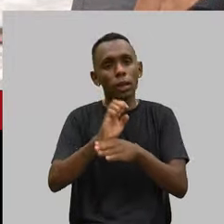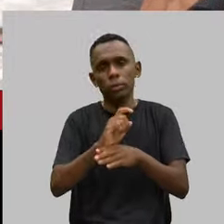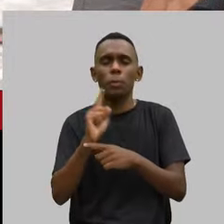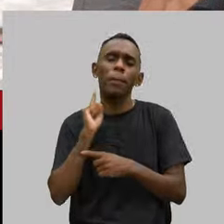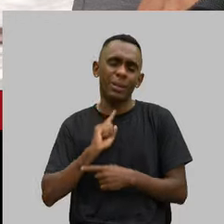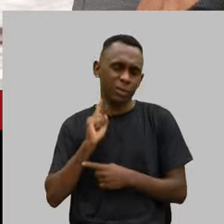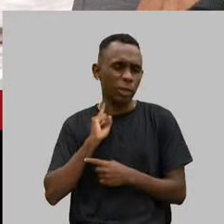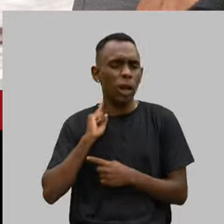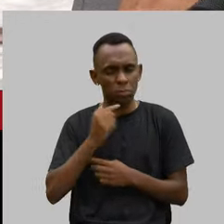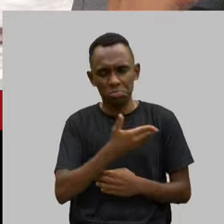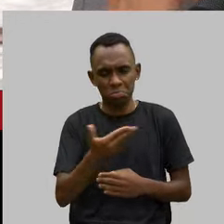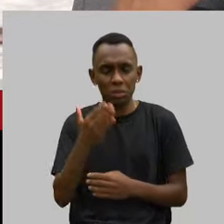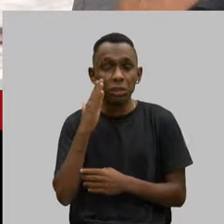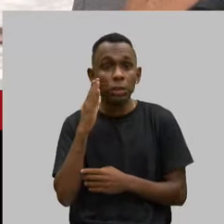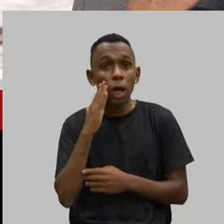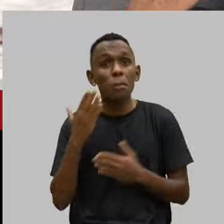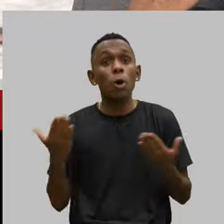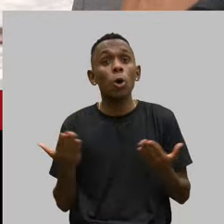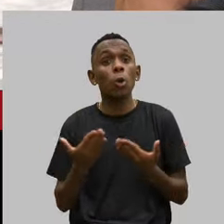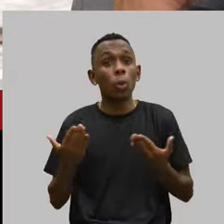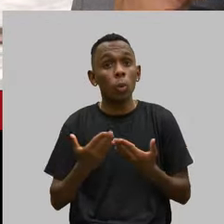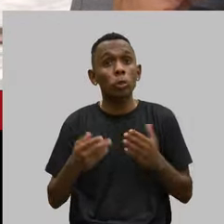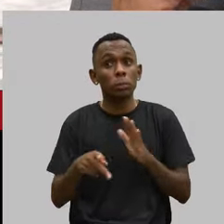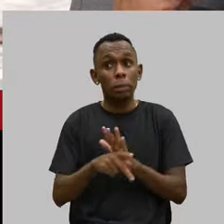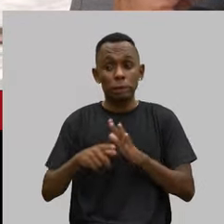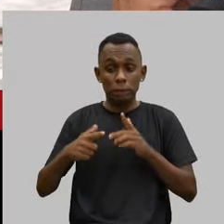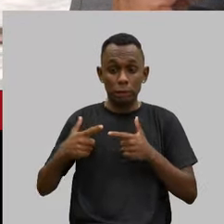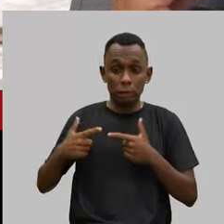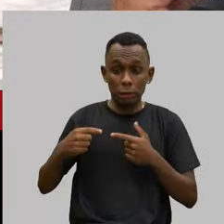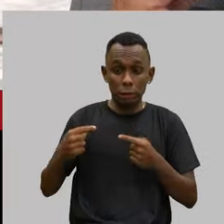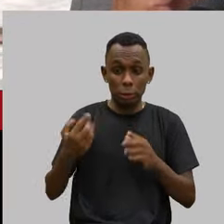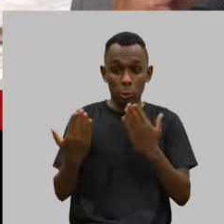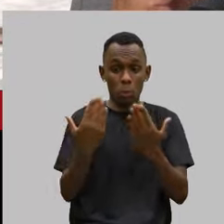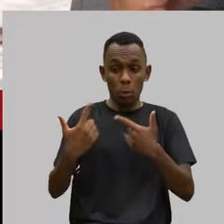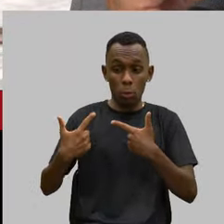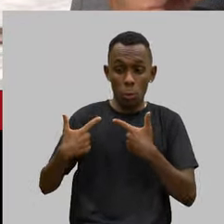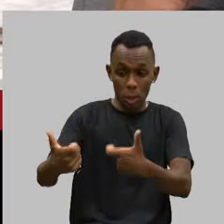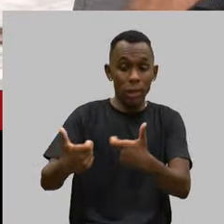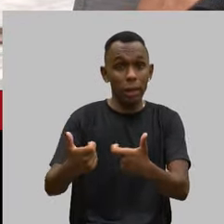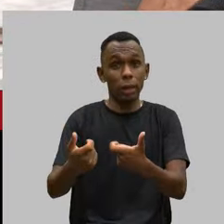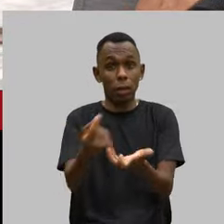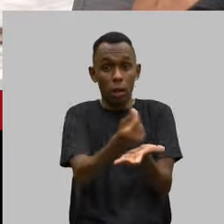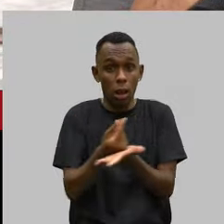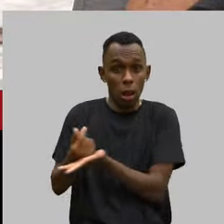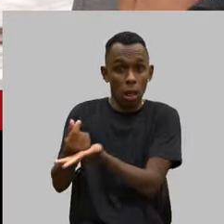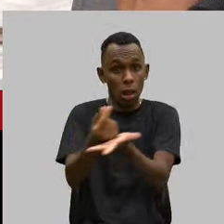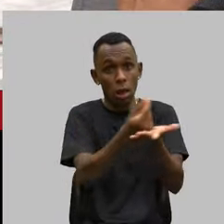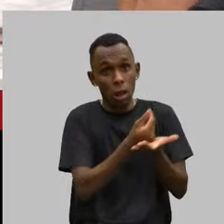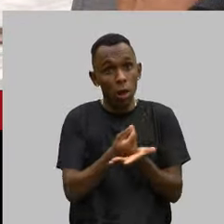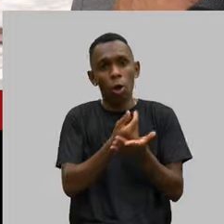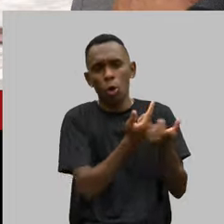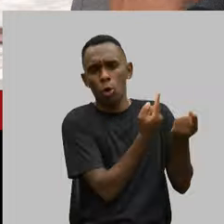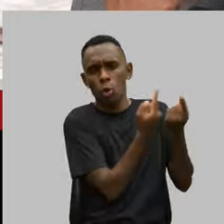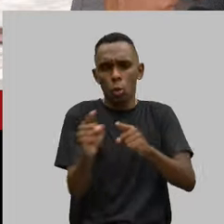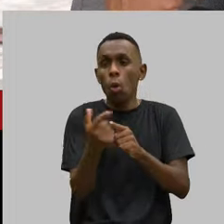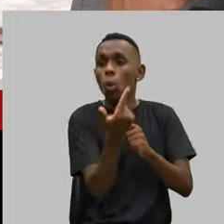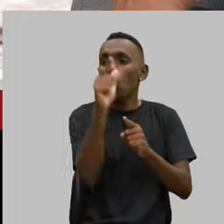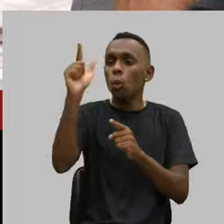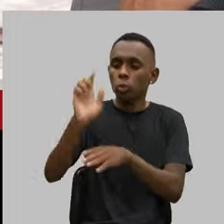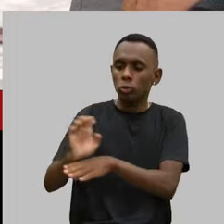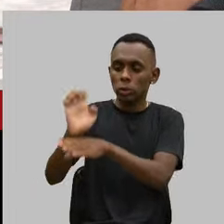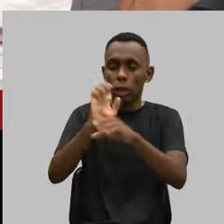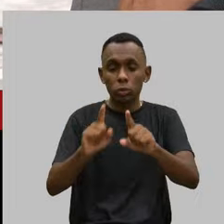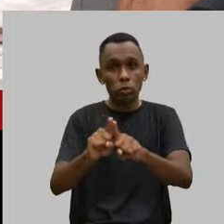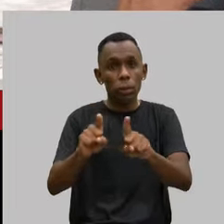né Eh hoje estamos aí na guerra fiscal tributária em que nós disputamos com os outros estados né